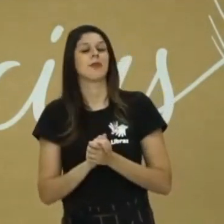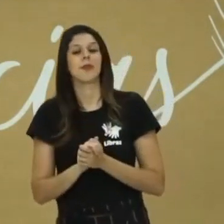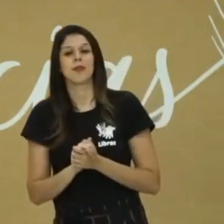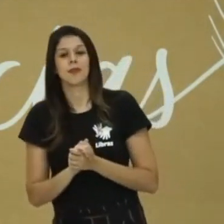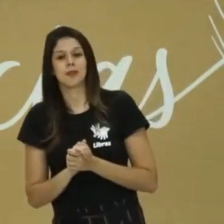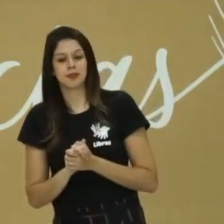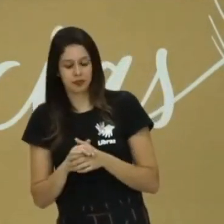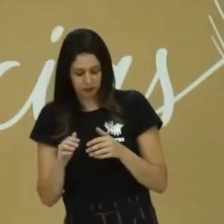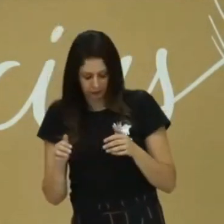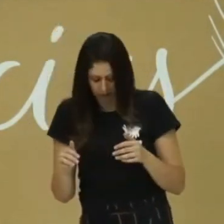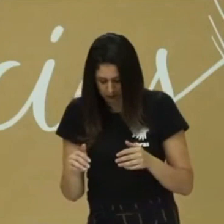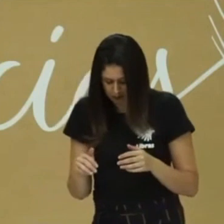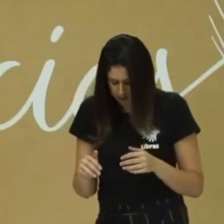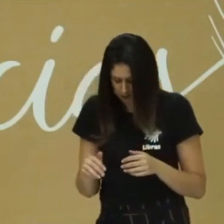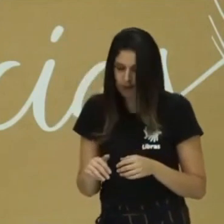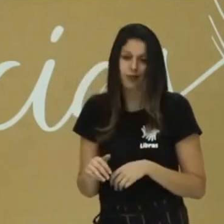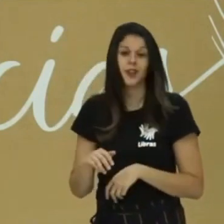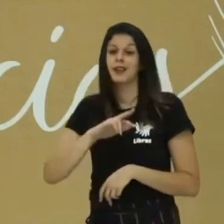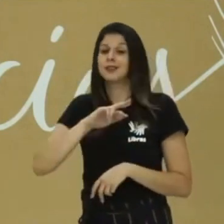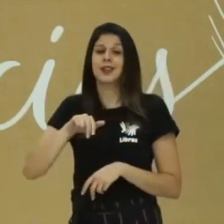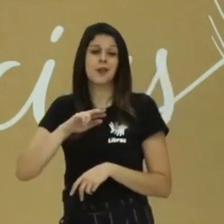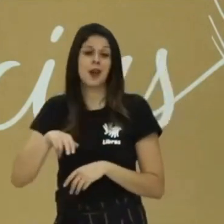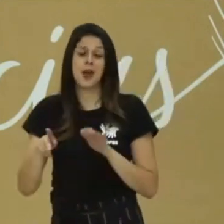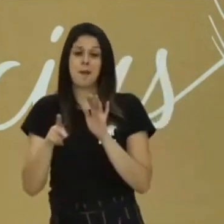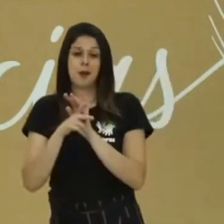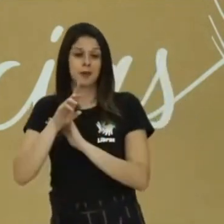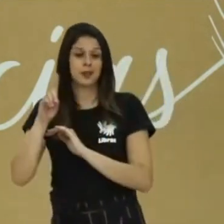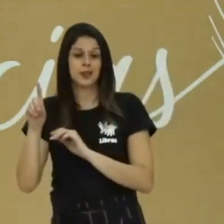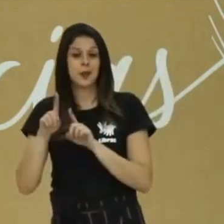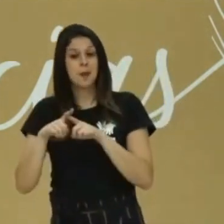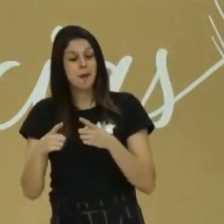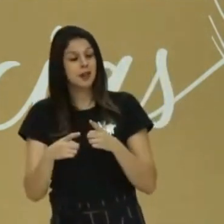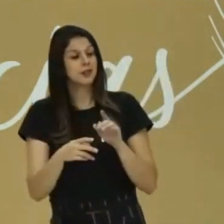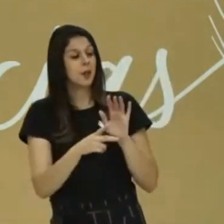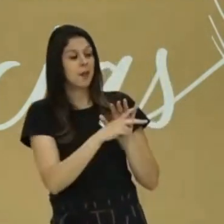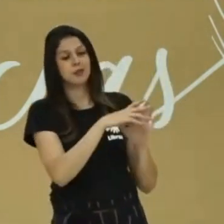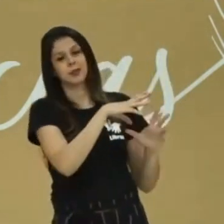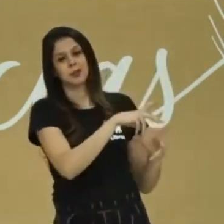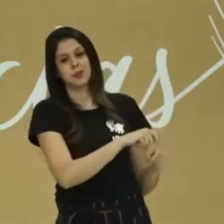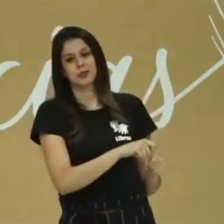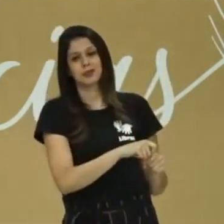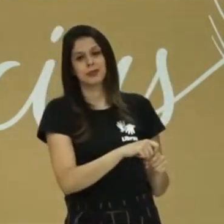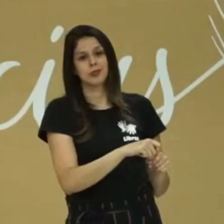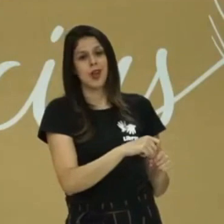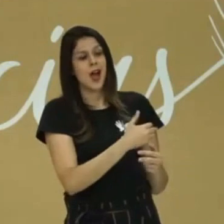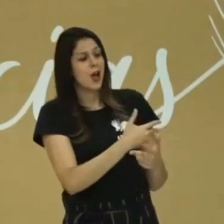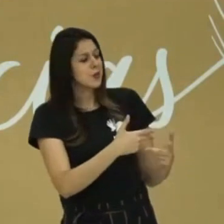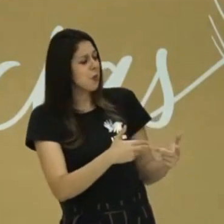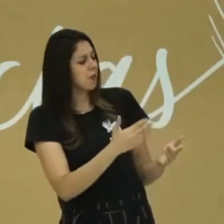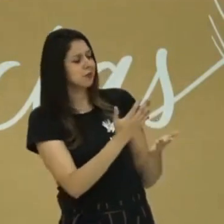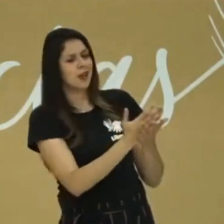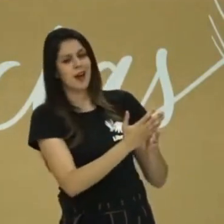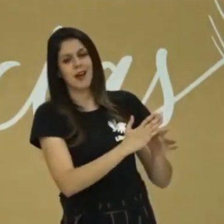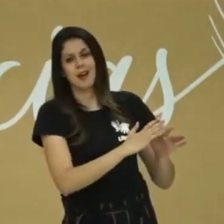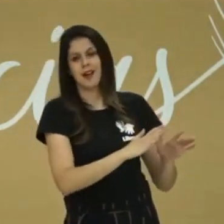EA soberba da vida não procede do pai mas procede do mundo ora o mundo passa bem como